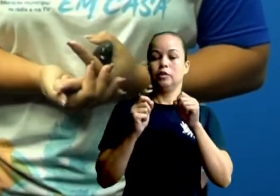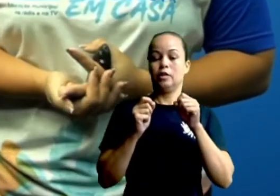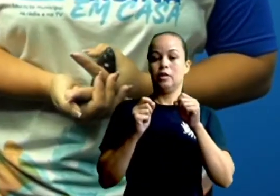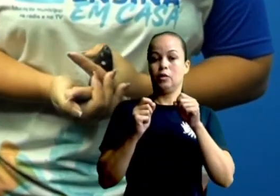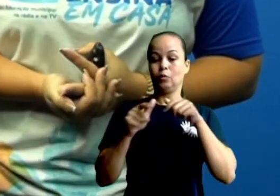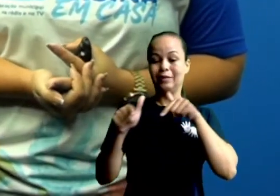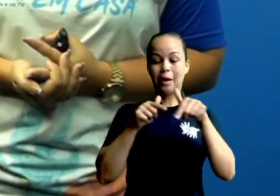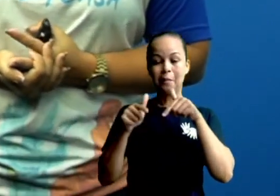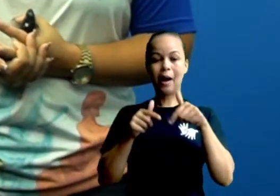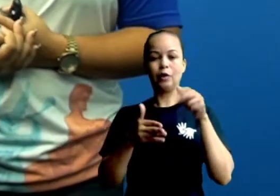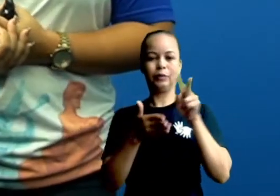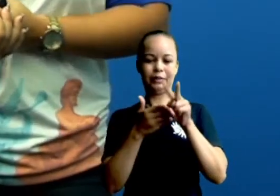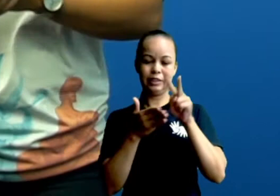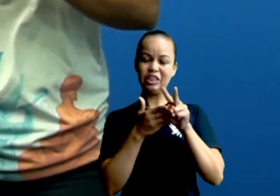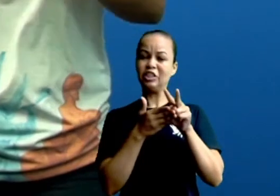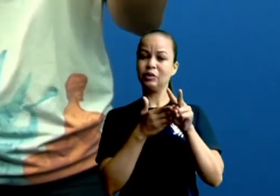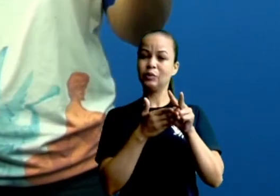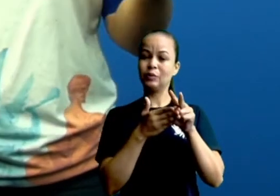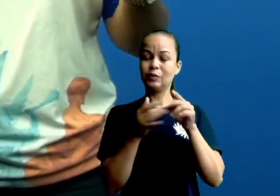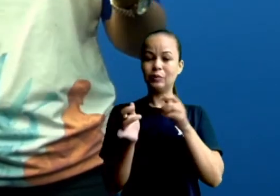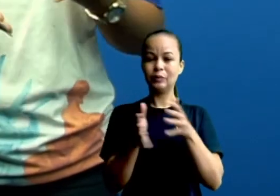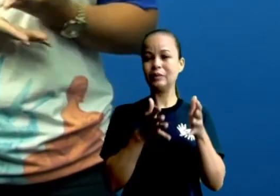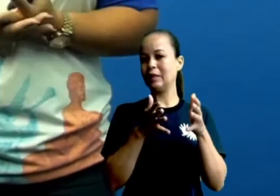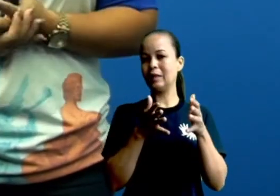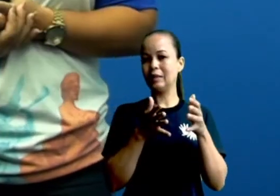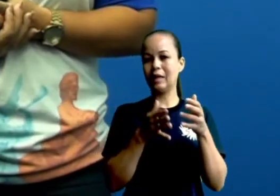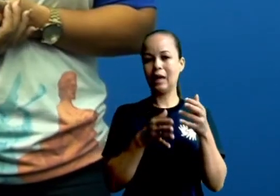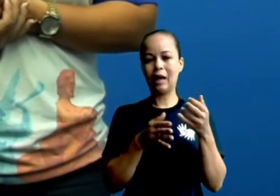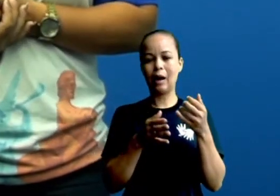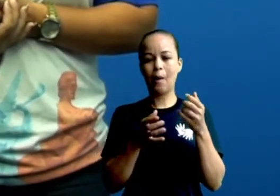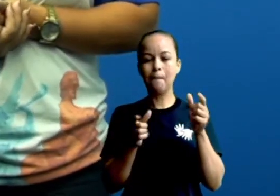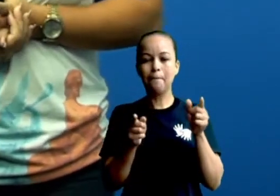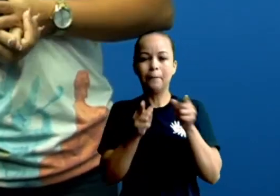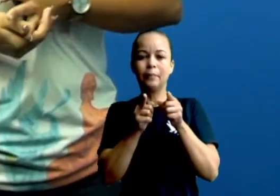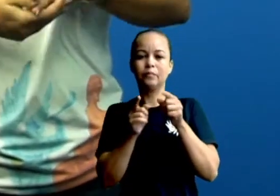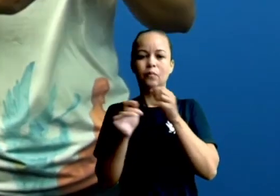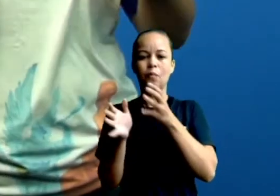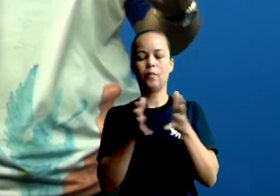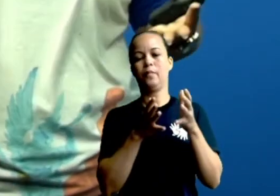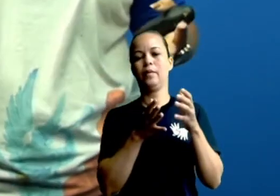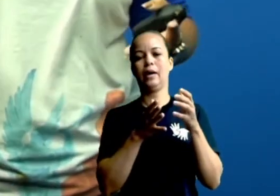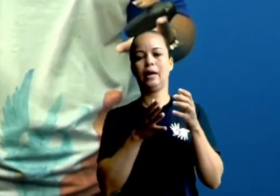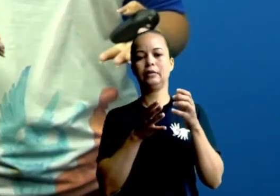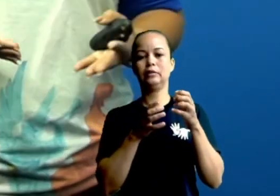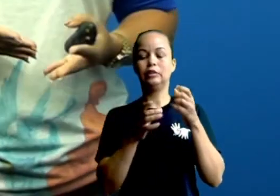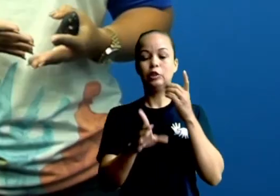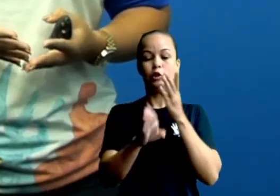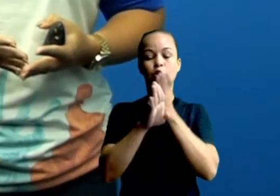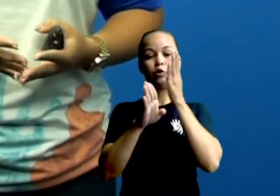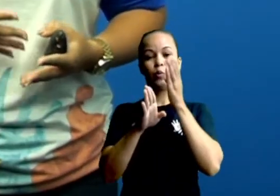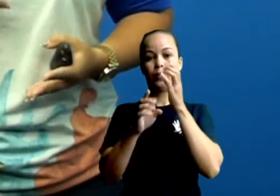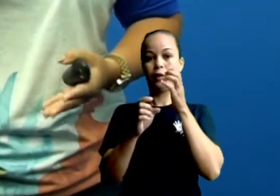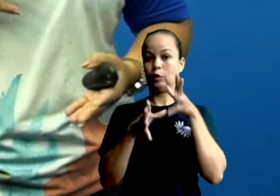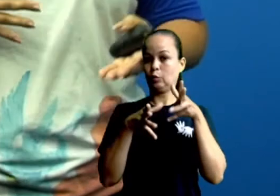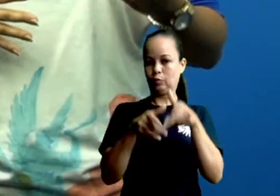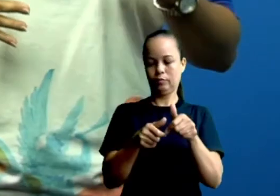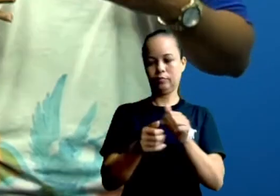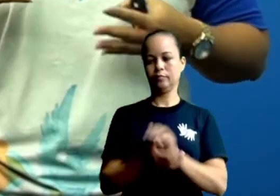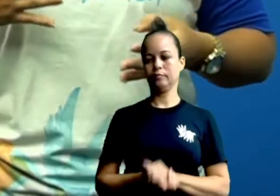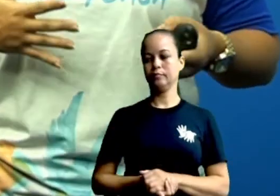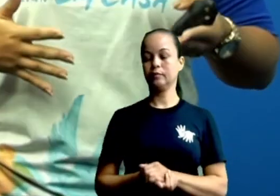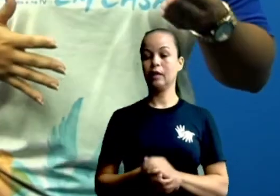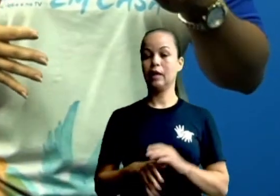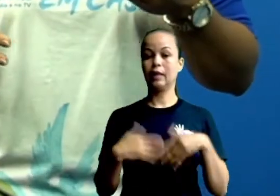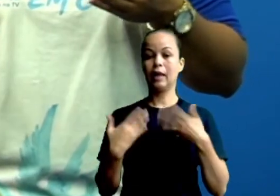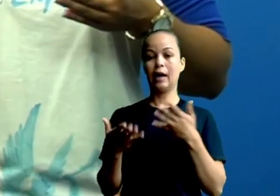ia ser suficiente para desbravar toda a terra do Brasil, certo? Para descobrir tudo. E aí, na